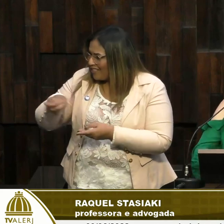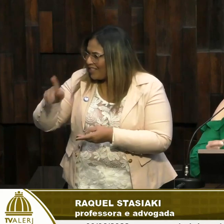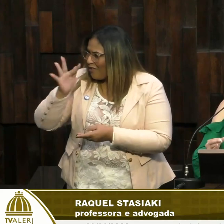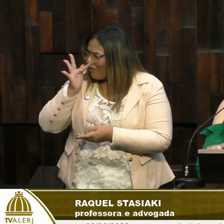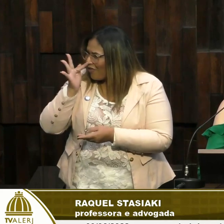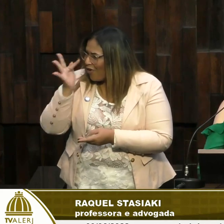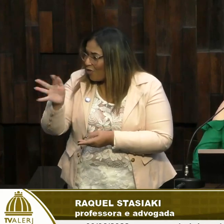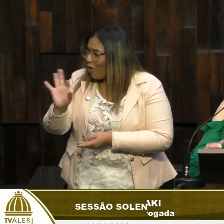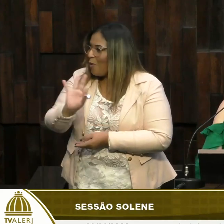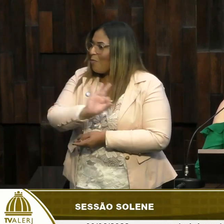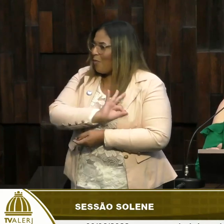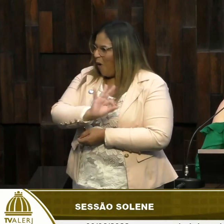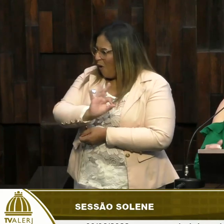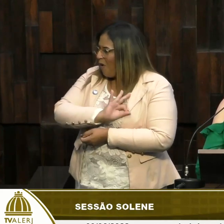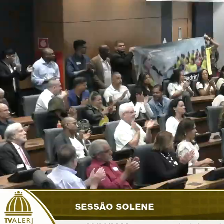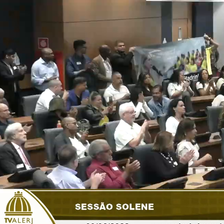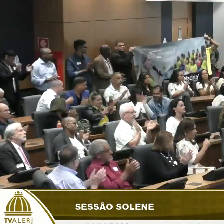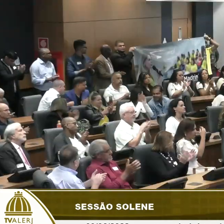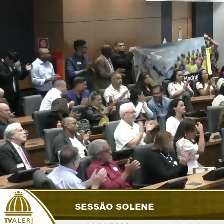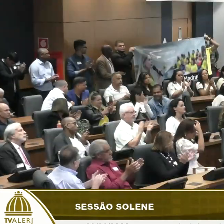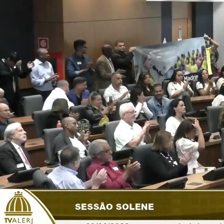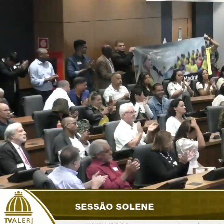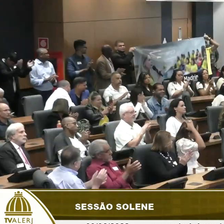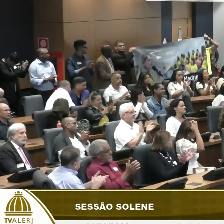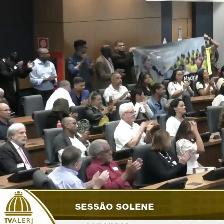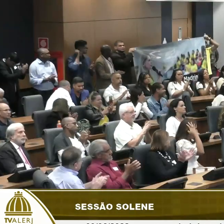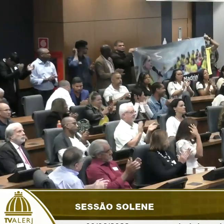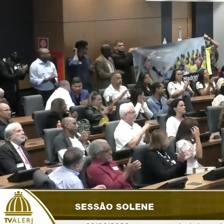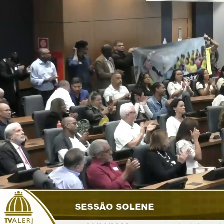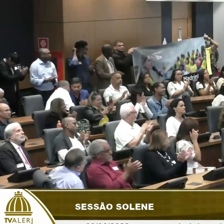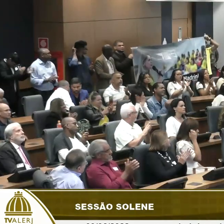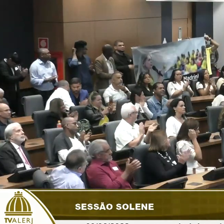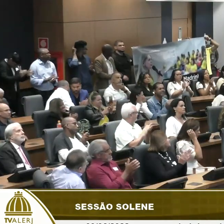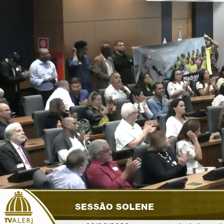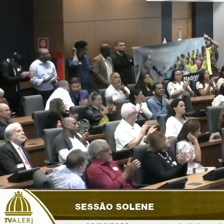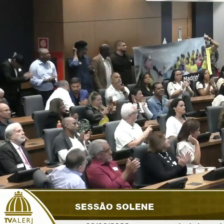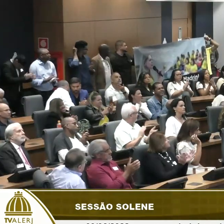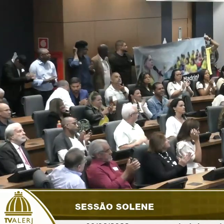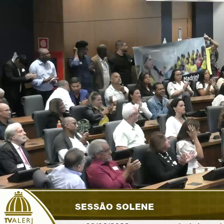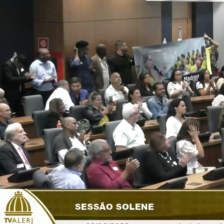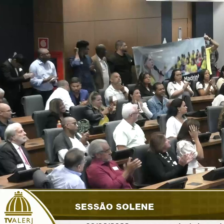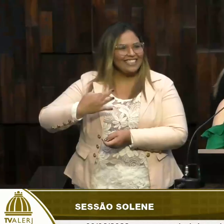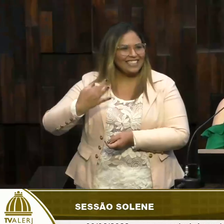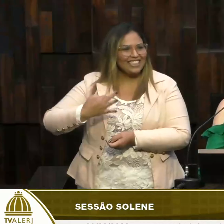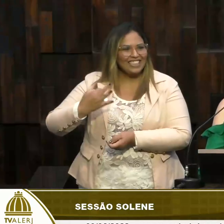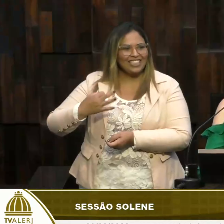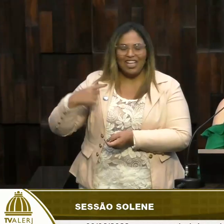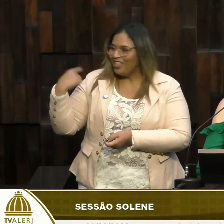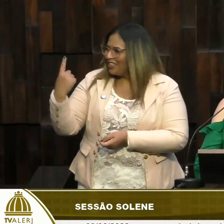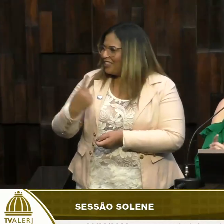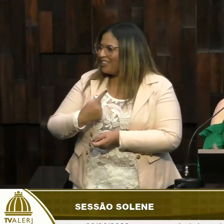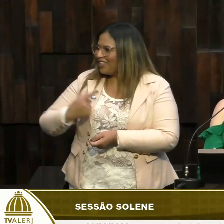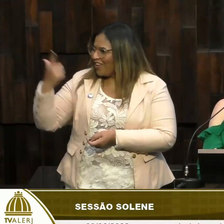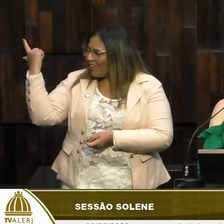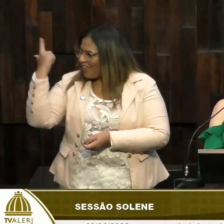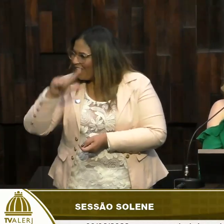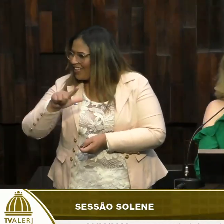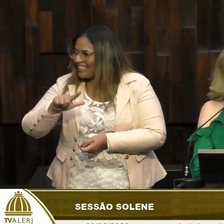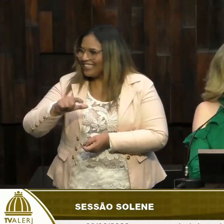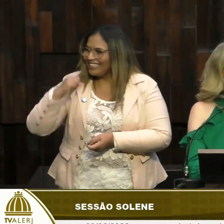futuros policiais do Estado do Rio de Janeiro. Eu tenho toda a certeza disso, tá? Nós vamos chegar lá,